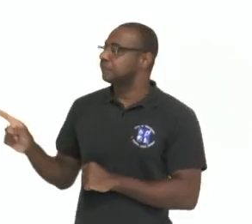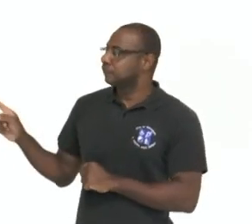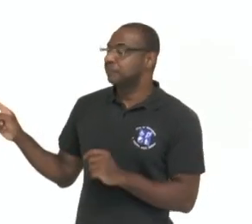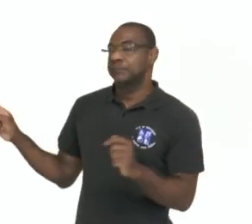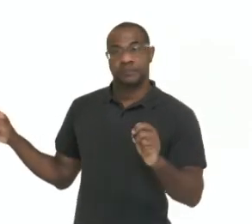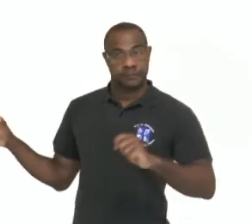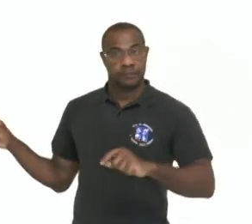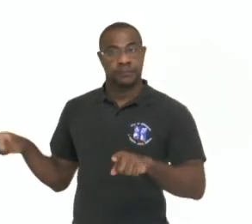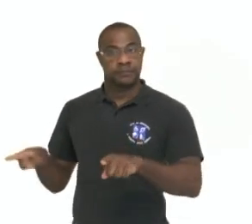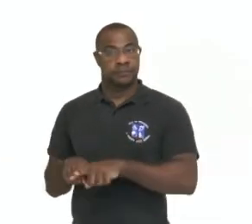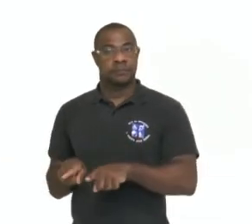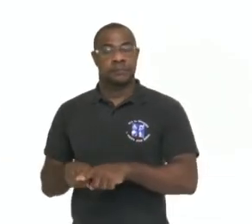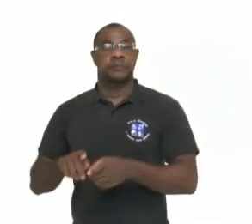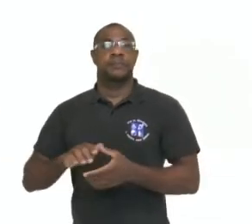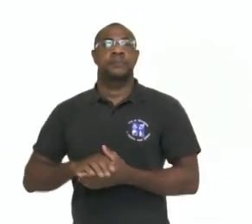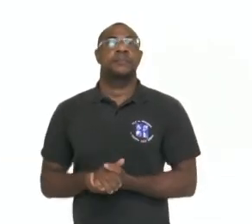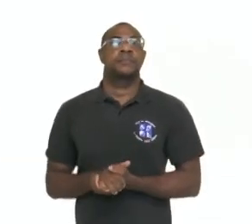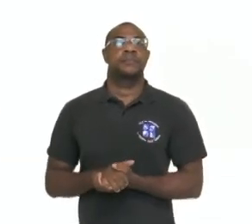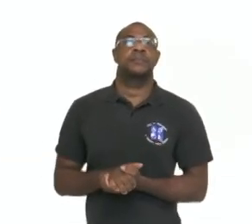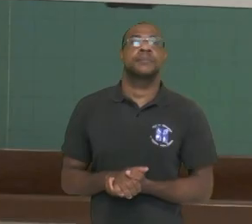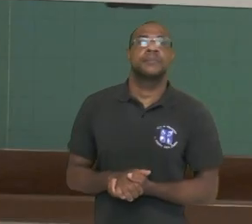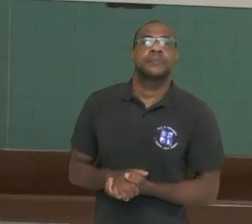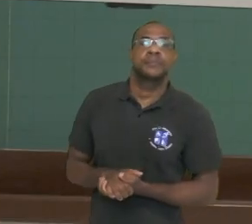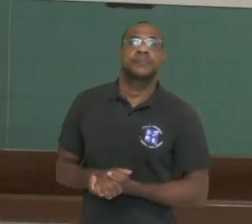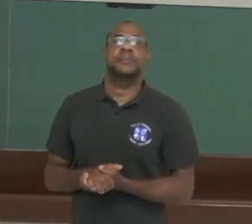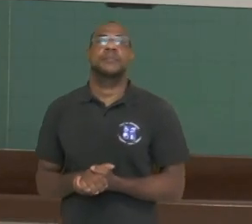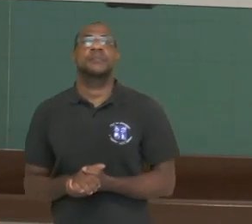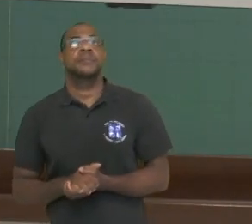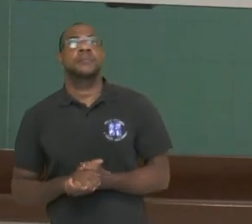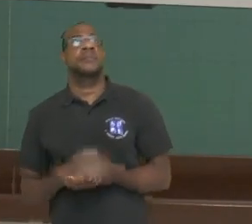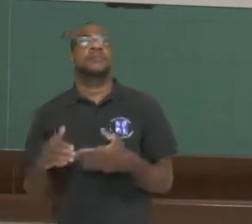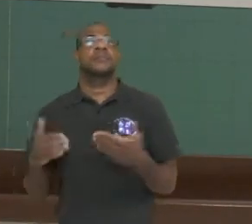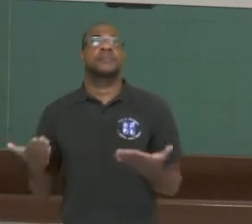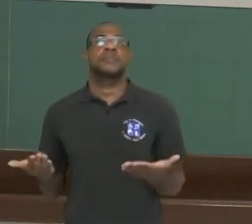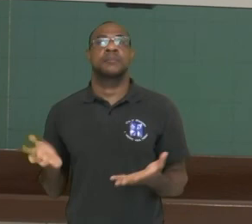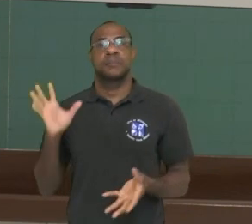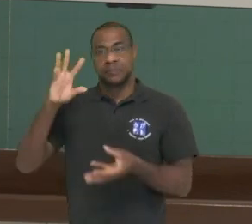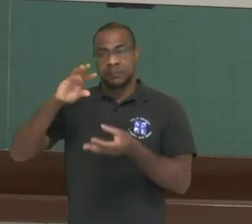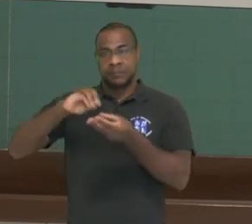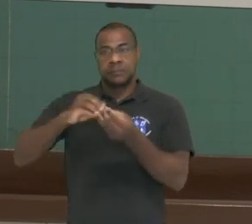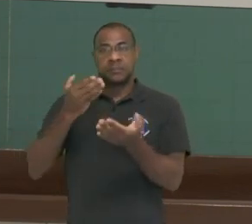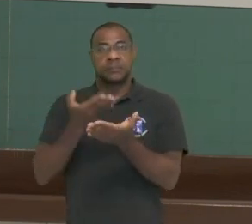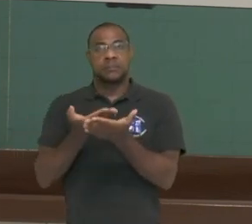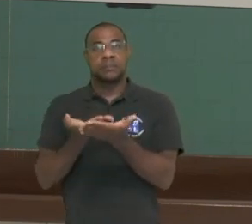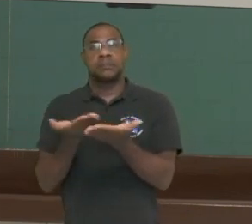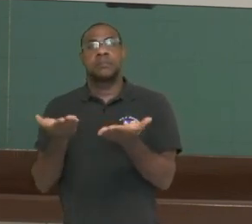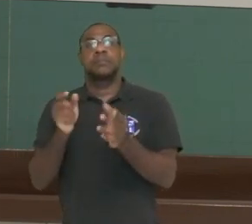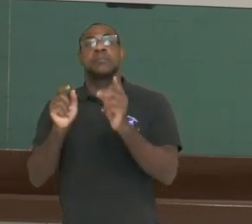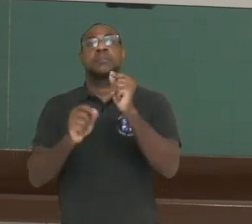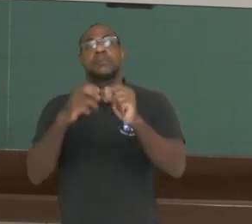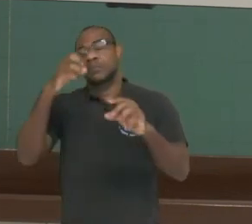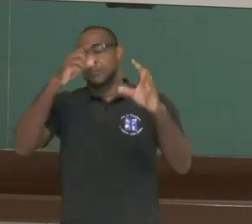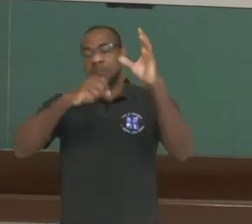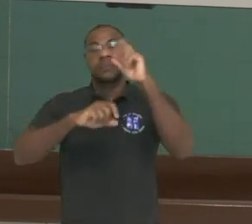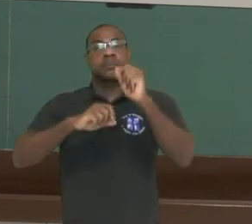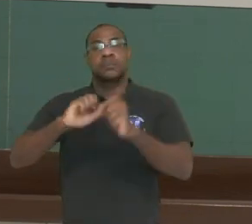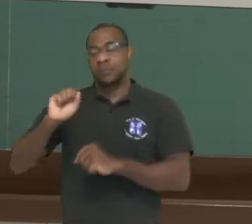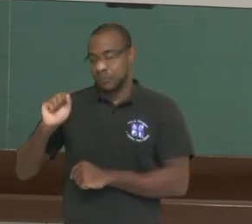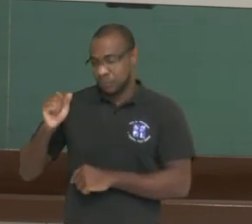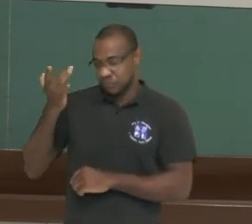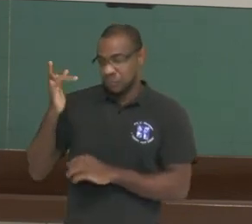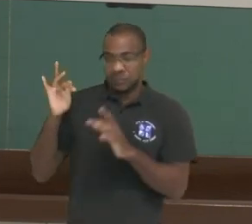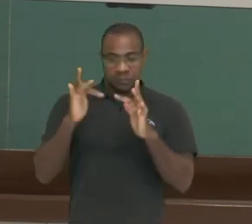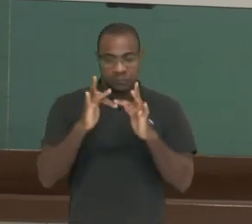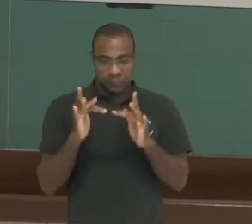da mão de obra escravizada e dos lucros com as guerras. Vamos lá, vocês estudaram comigo nesta aula. Aconteceu um contato